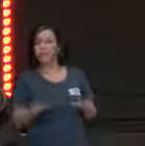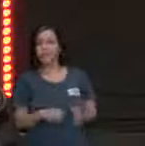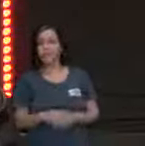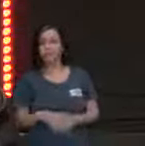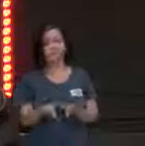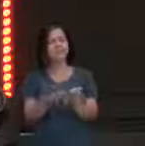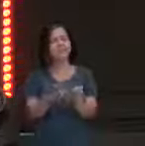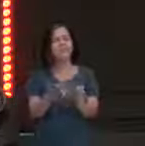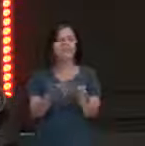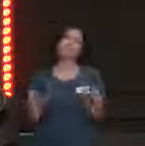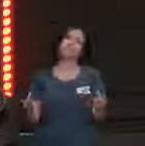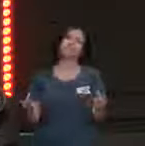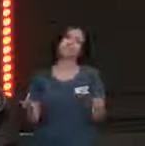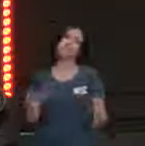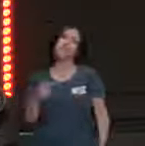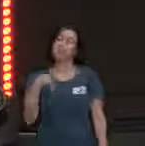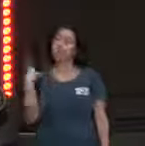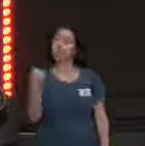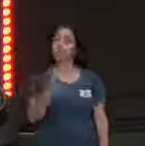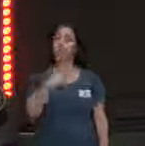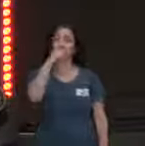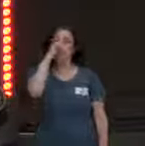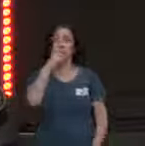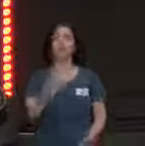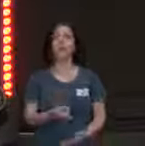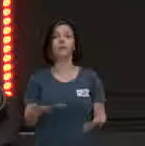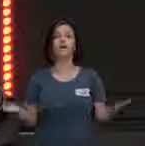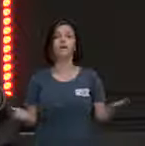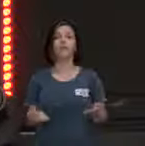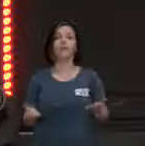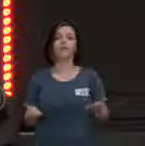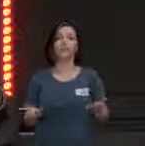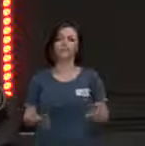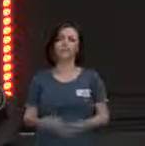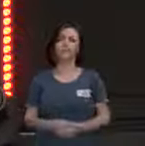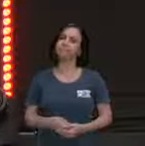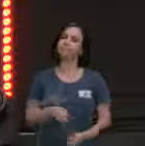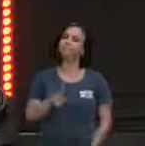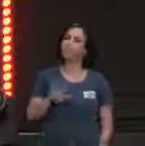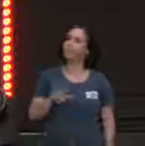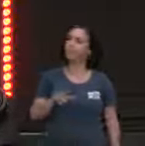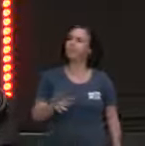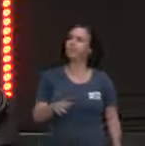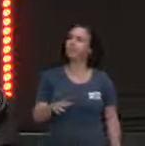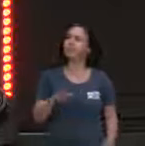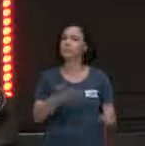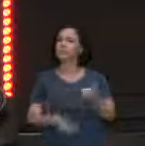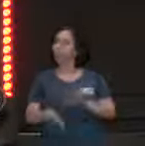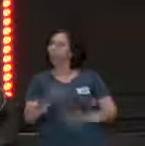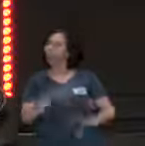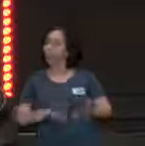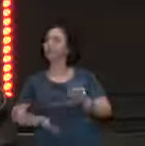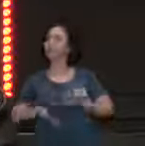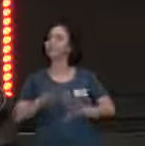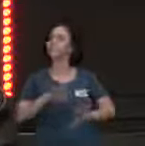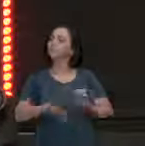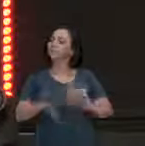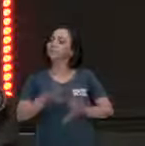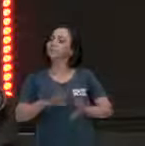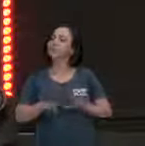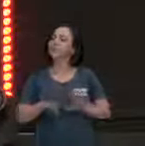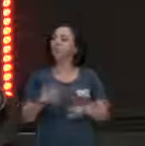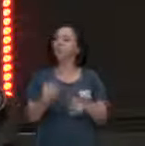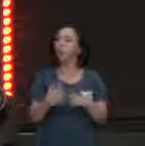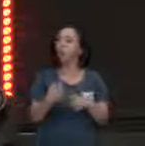um simples assim a gente que manda agora os irmãos temos tomar cuidado porque o que